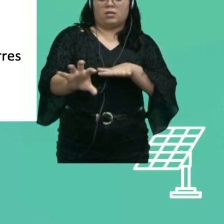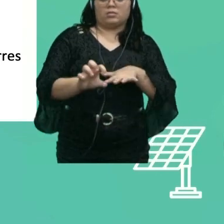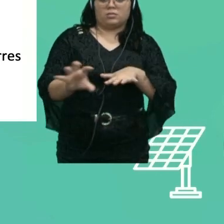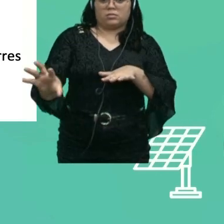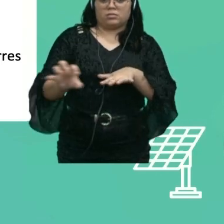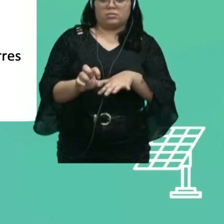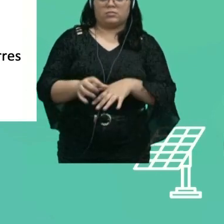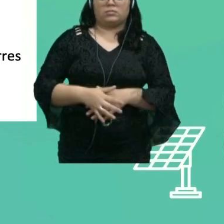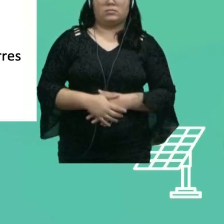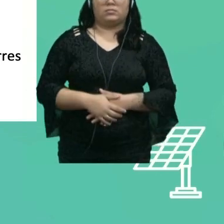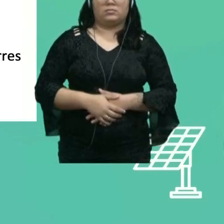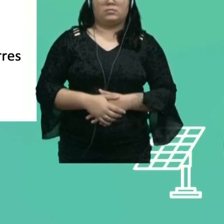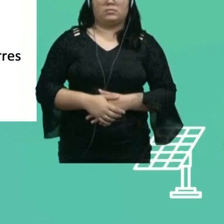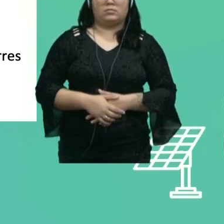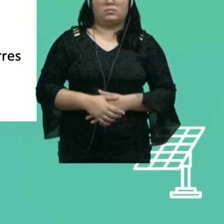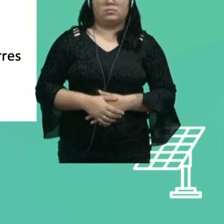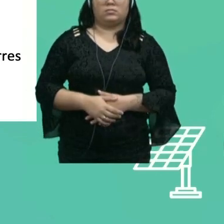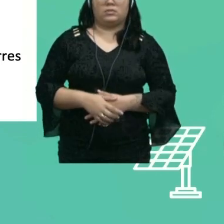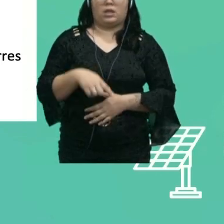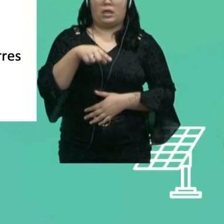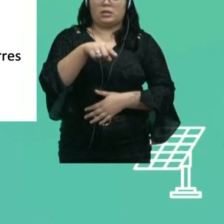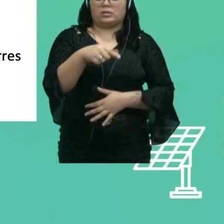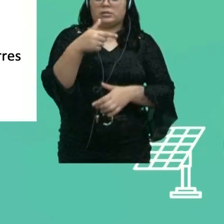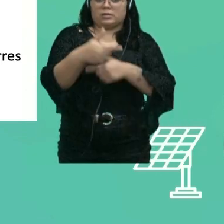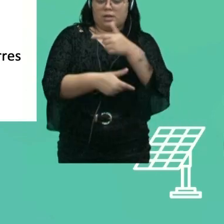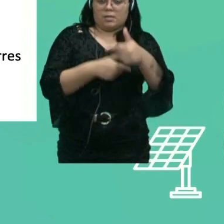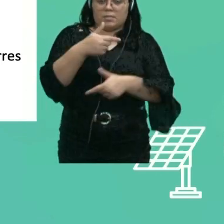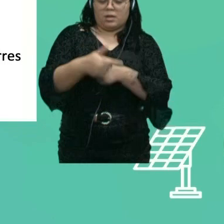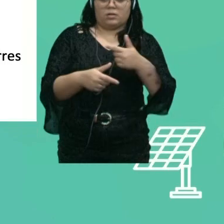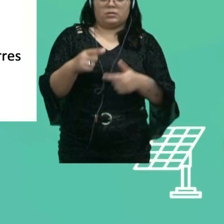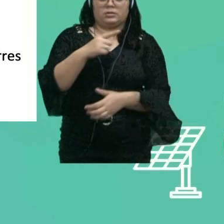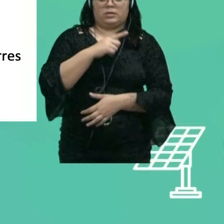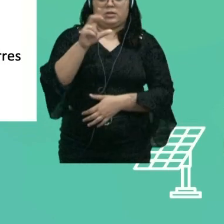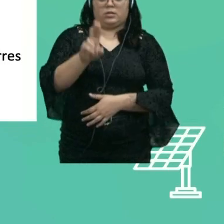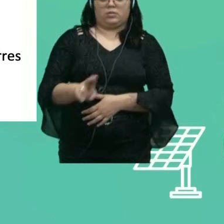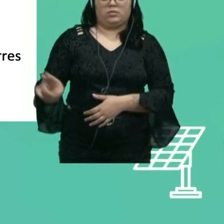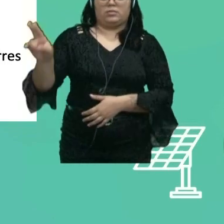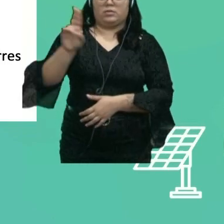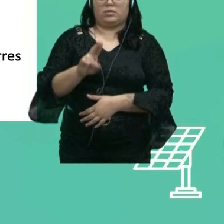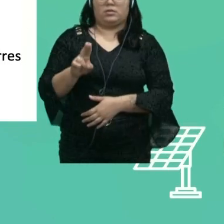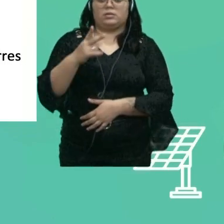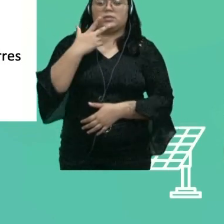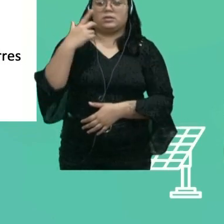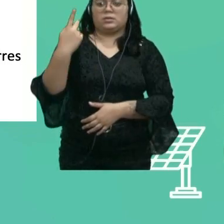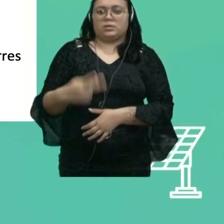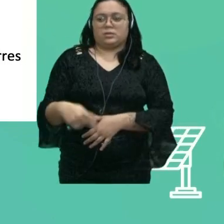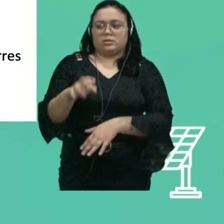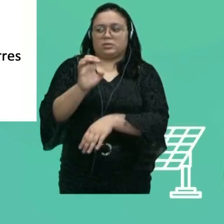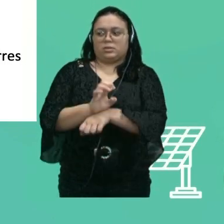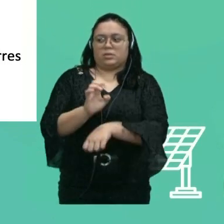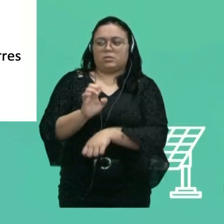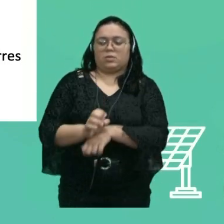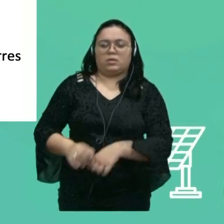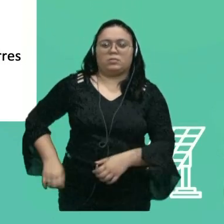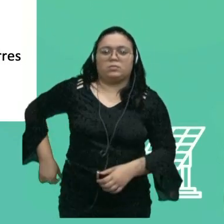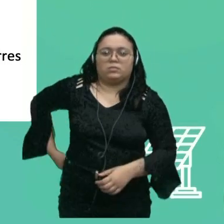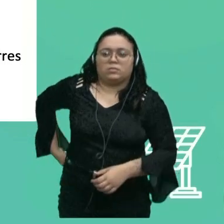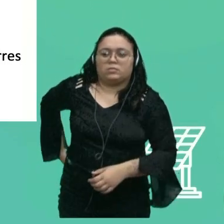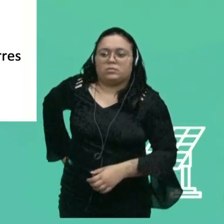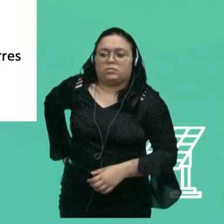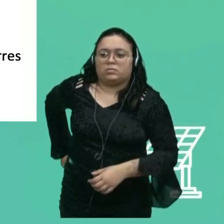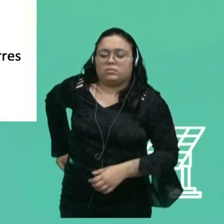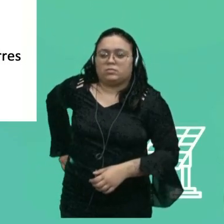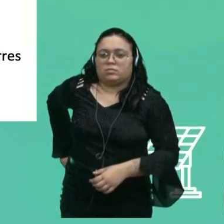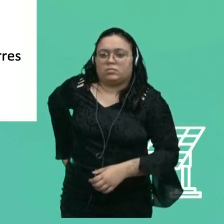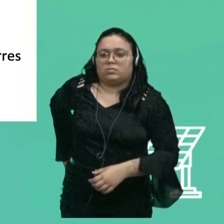Cegás. Esse trabalho é feito pela Universidade Federal do Ceará, em colaboração com a